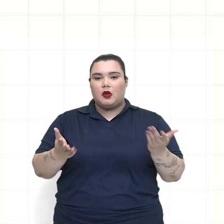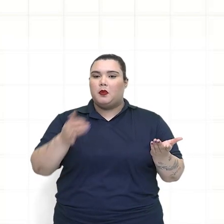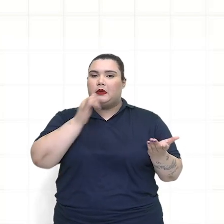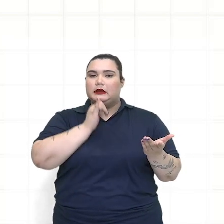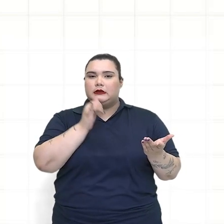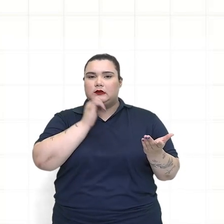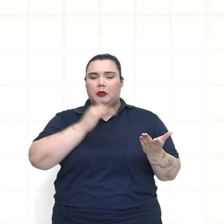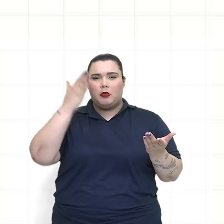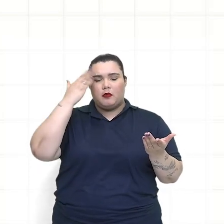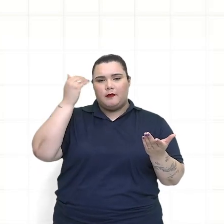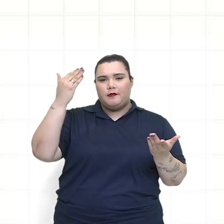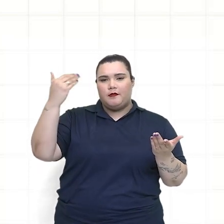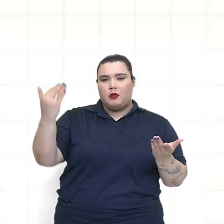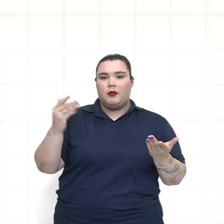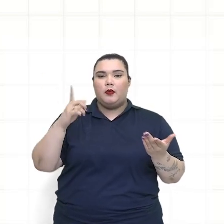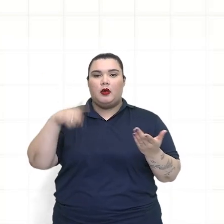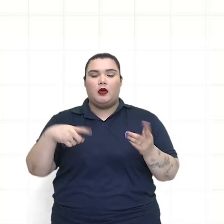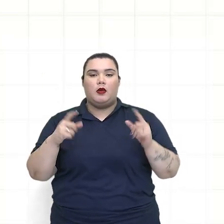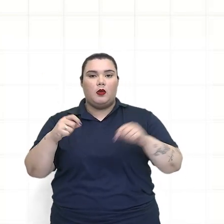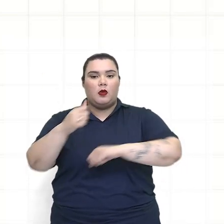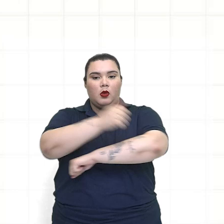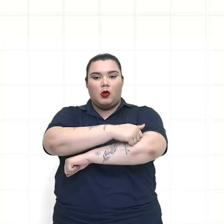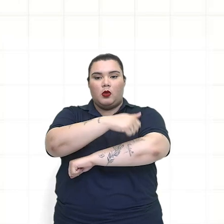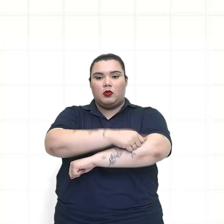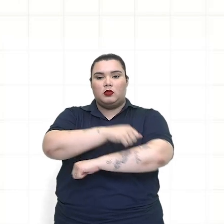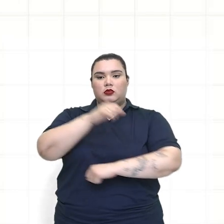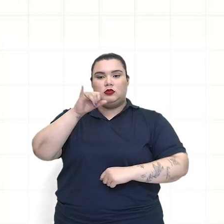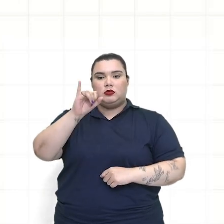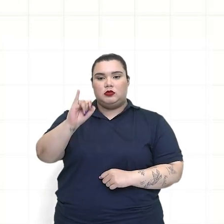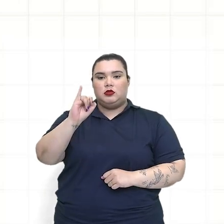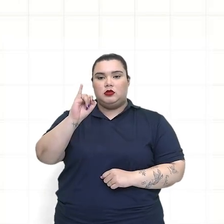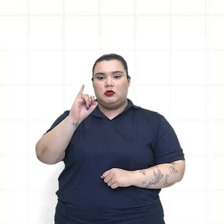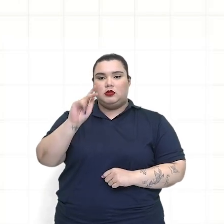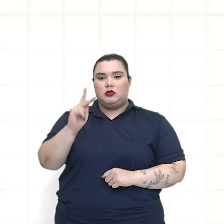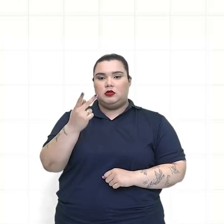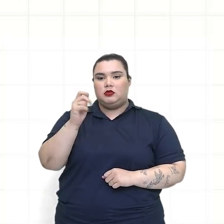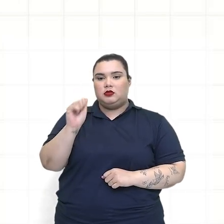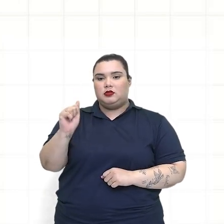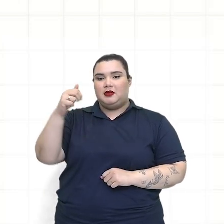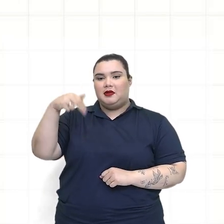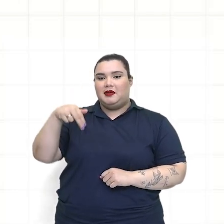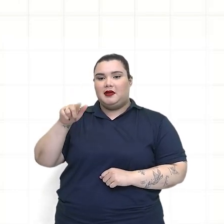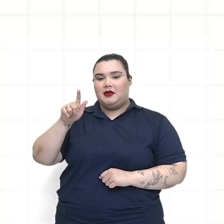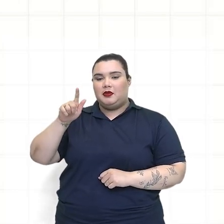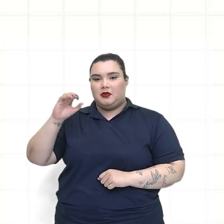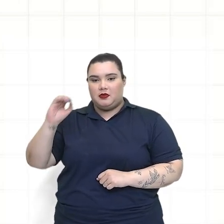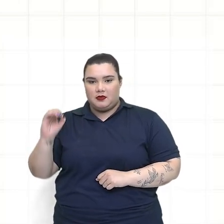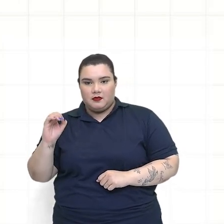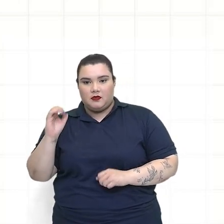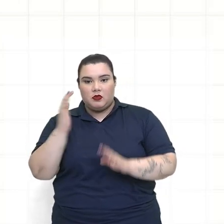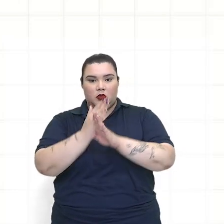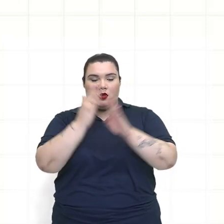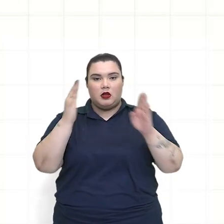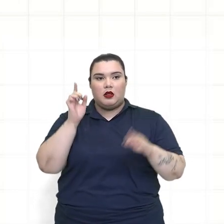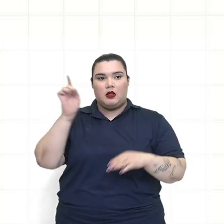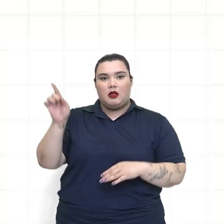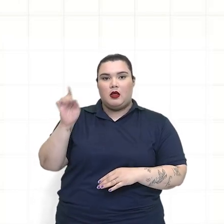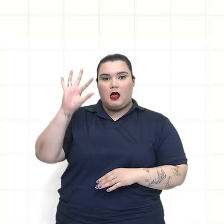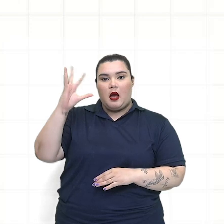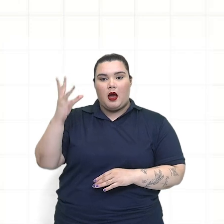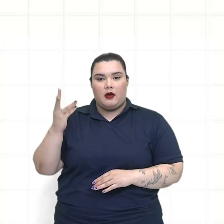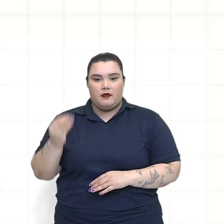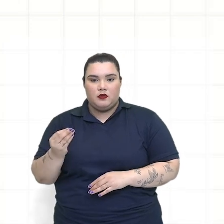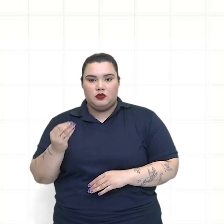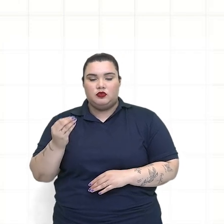Um exemplo famoso é o osso de Shango, encontrado na África,